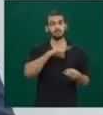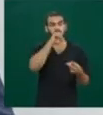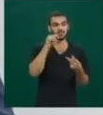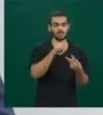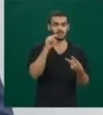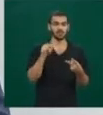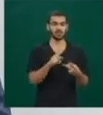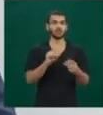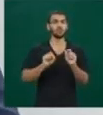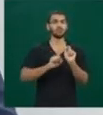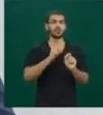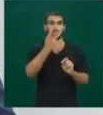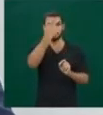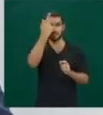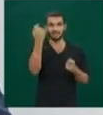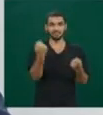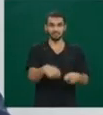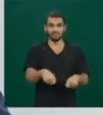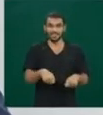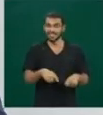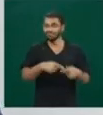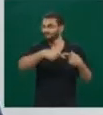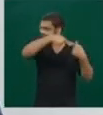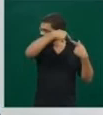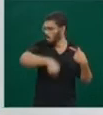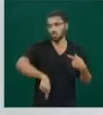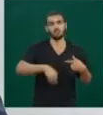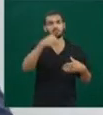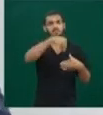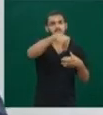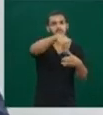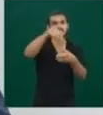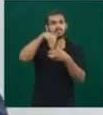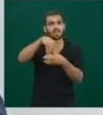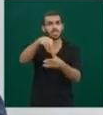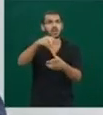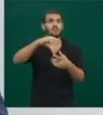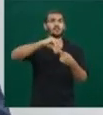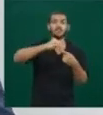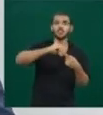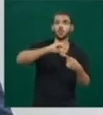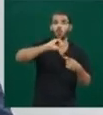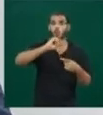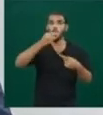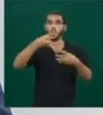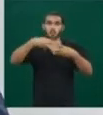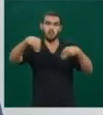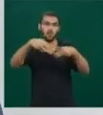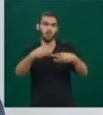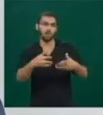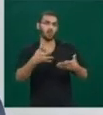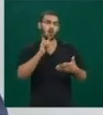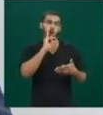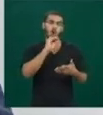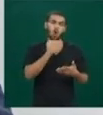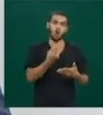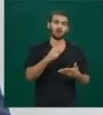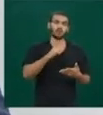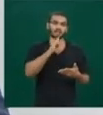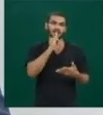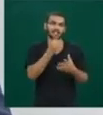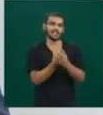vazio sanitário, os produtores ficam proibidos de cultivar as duas culturas e de manter plantas vivas ou remanescentes de